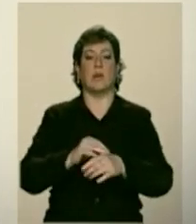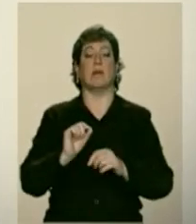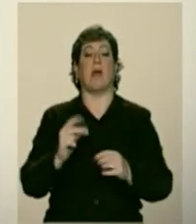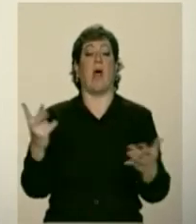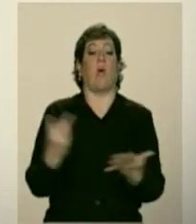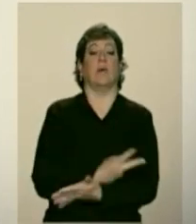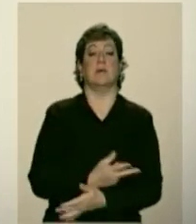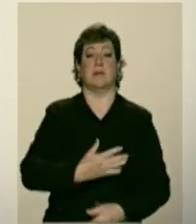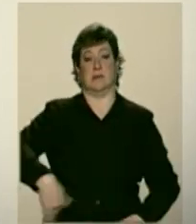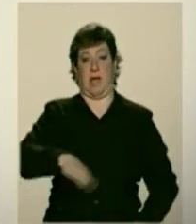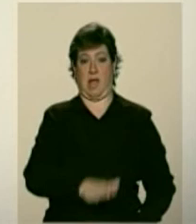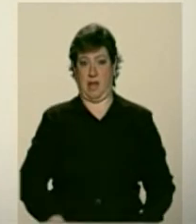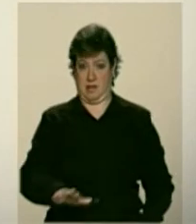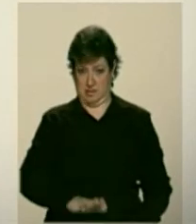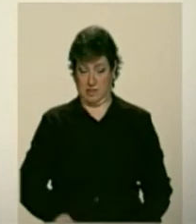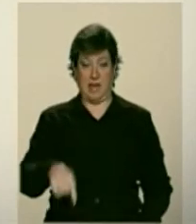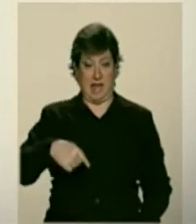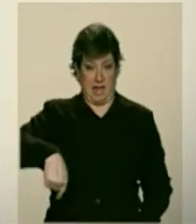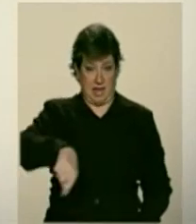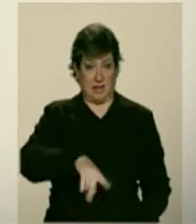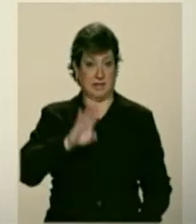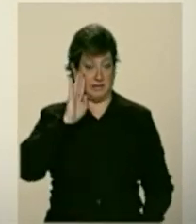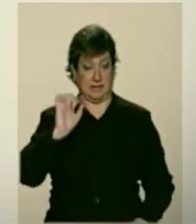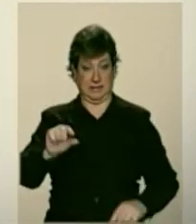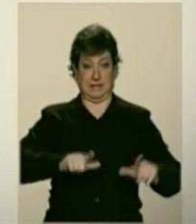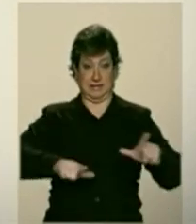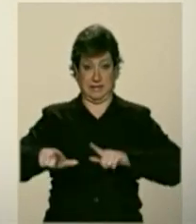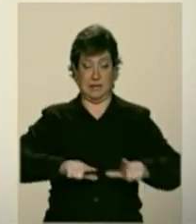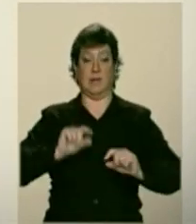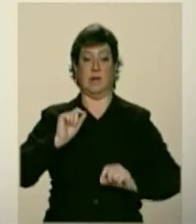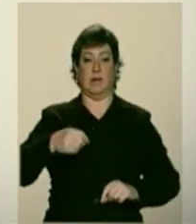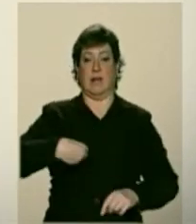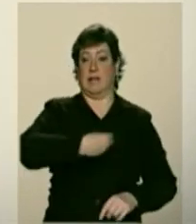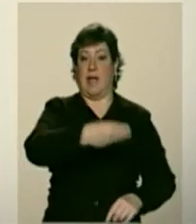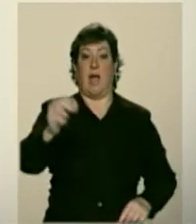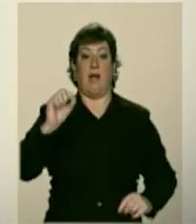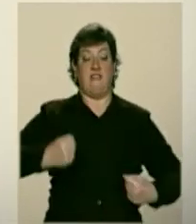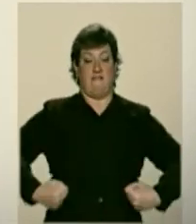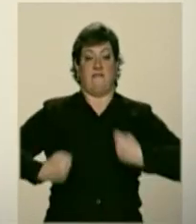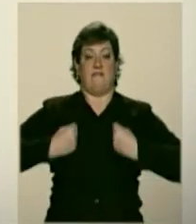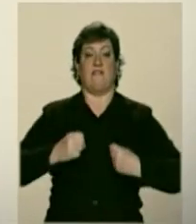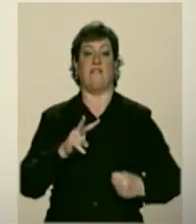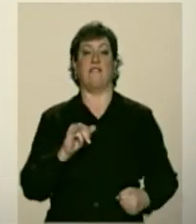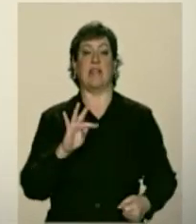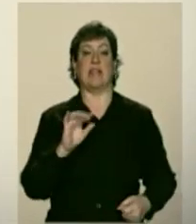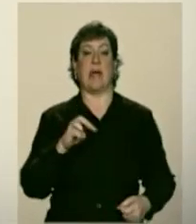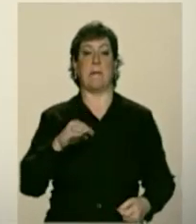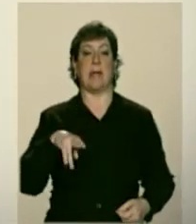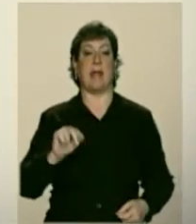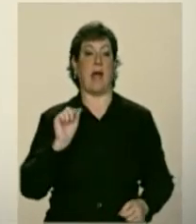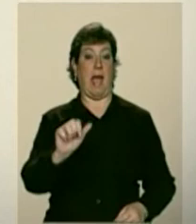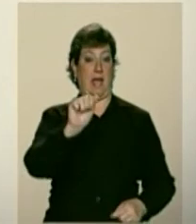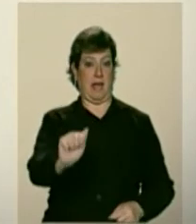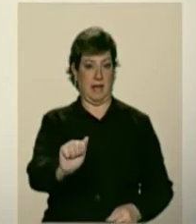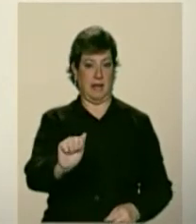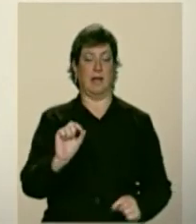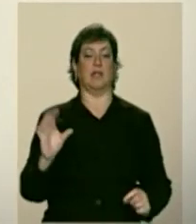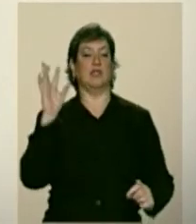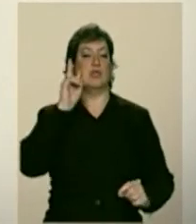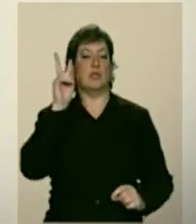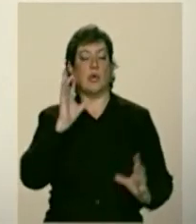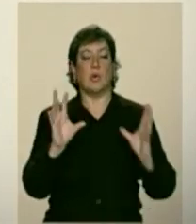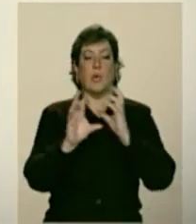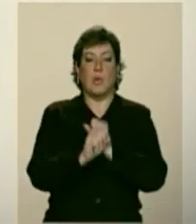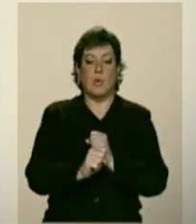nossas crianças. Uma dessas ações vai ser a distribuição de vitamina A durante as campanhas nacionais de